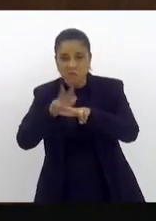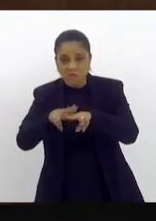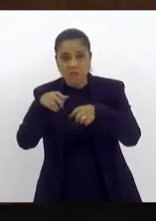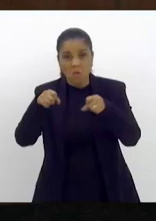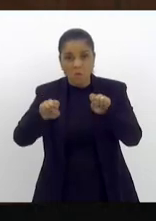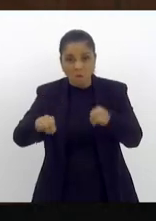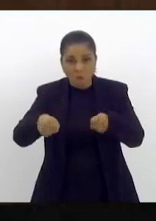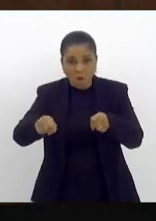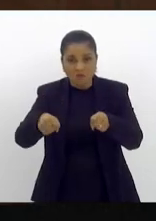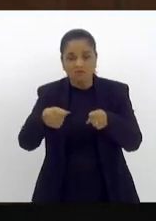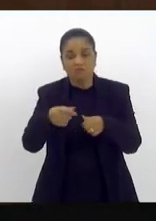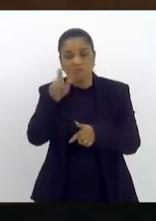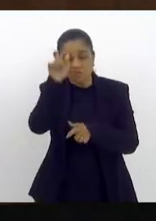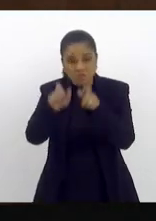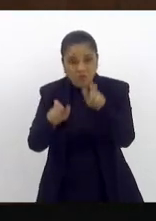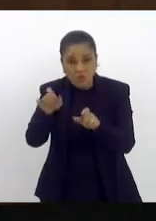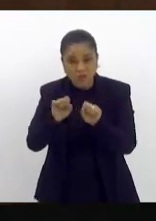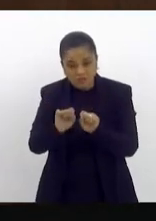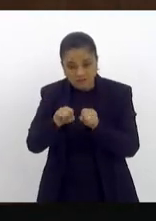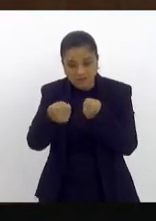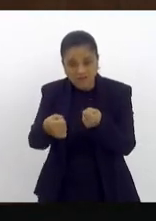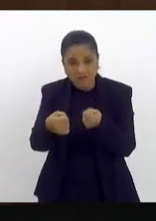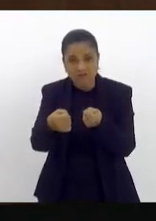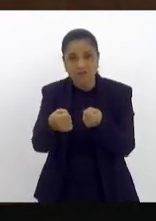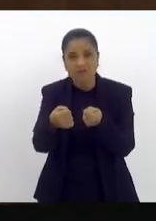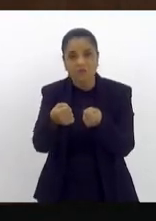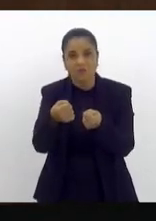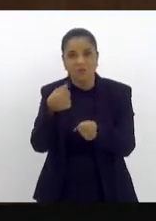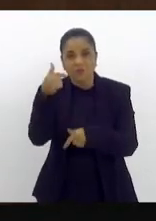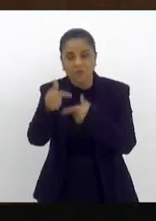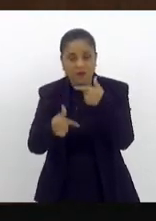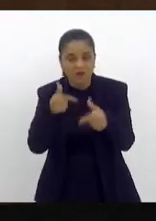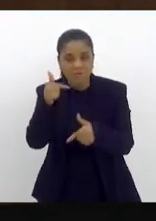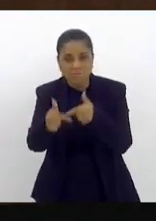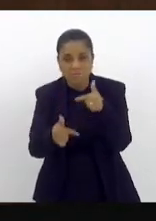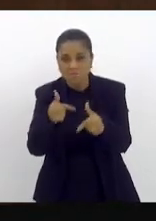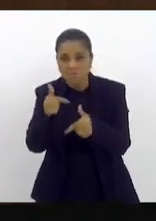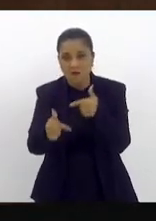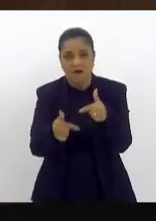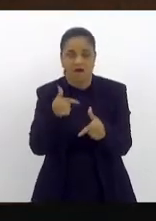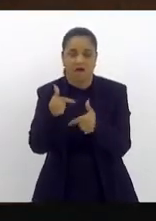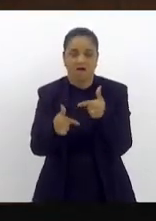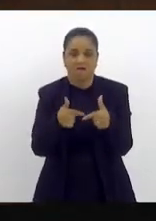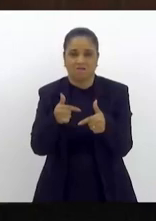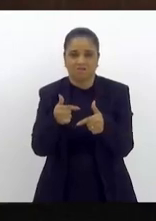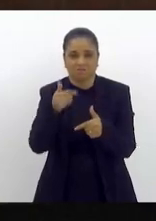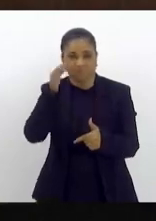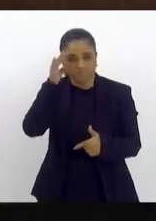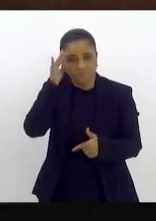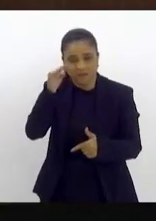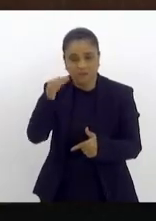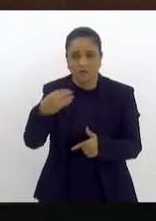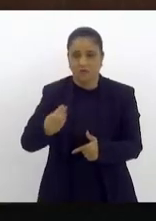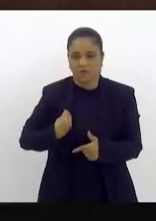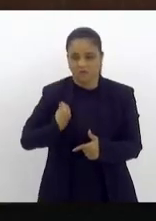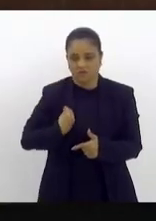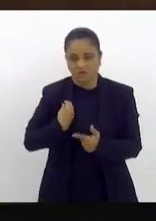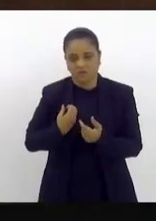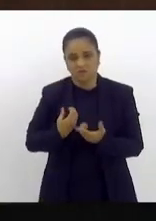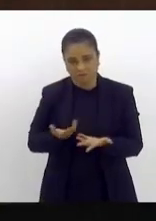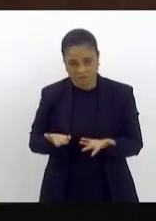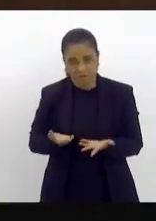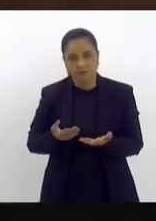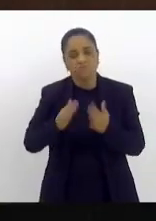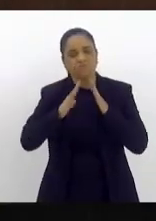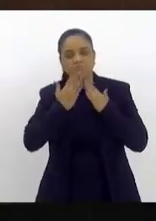estão ali defendendo o seu sustento e fazendo um trabalho essencial para nossas vidas. Então, eu gostaria de pedir ao governador